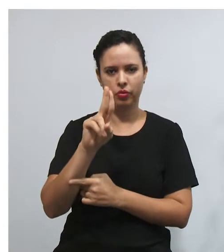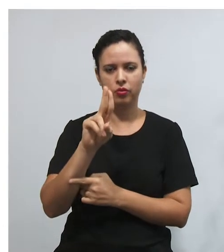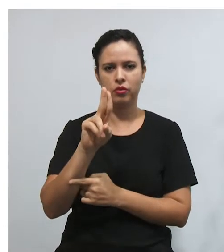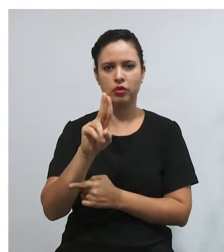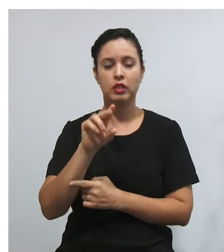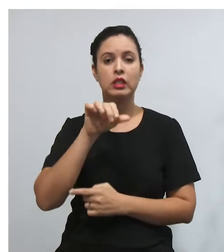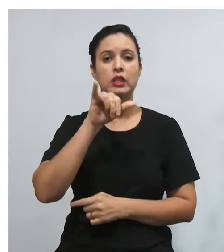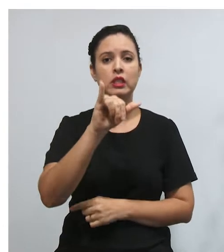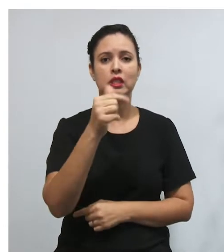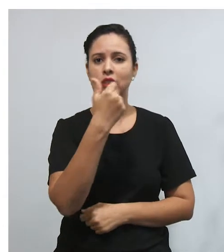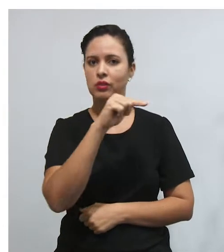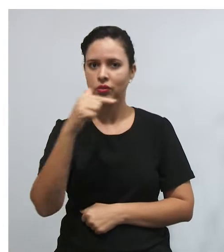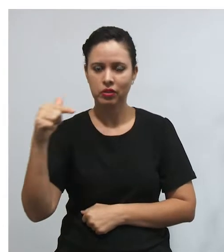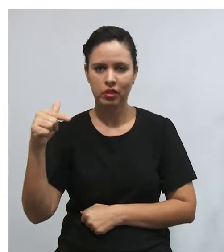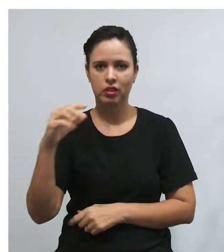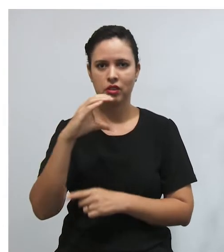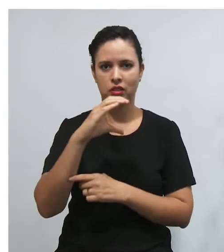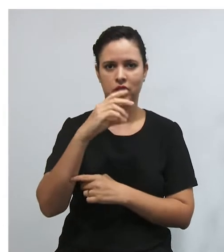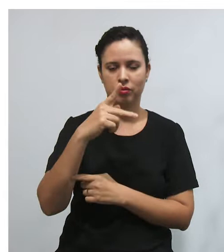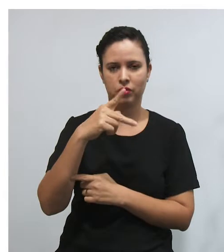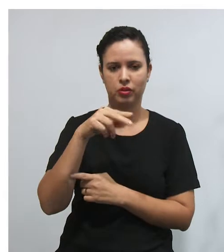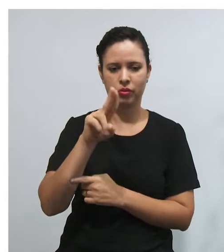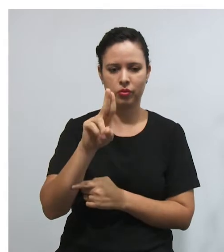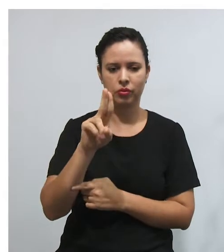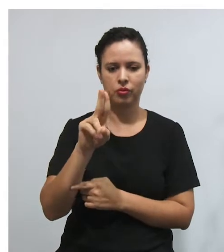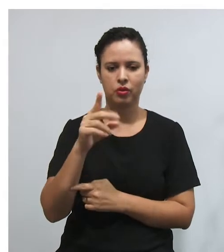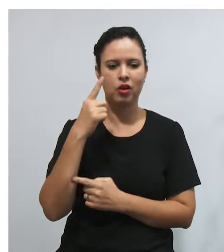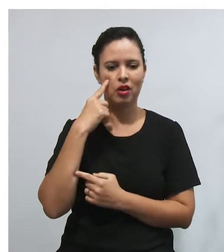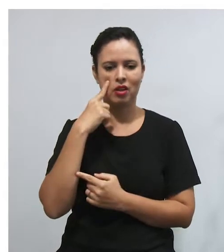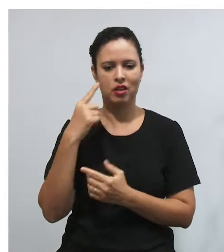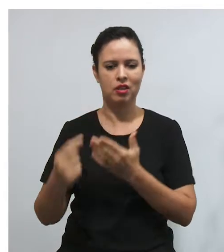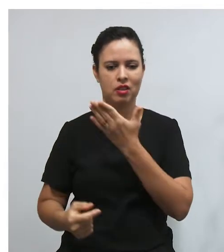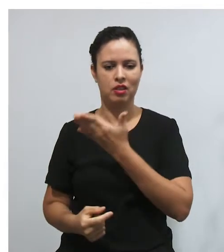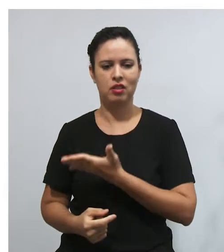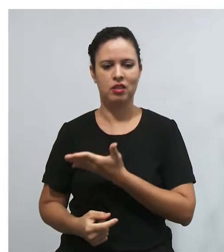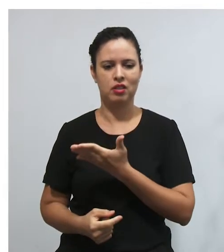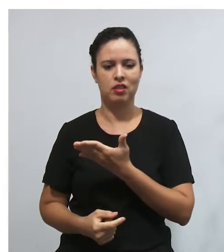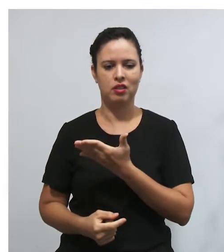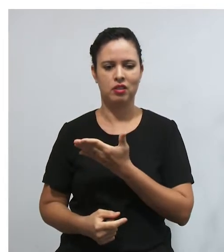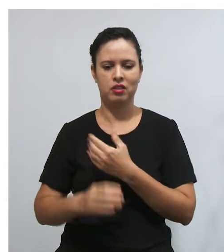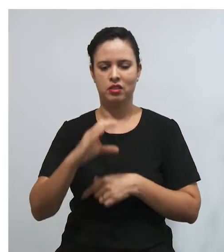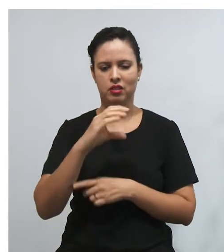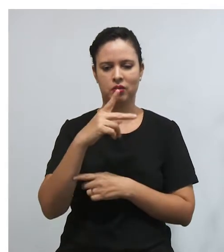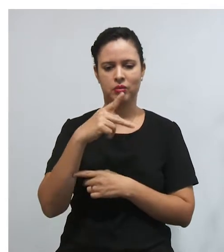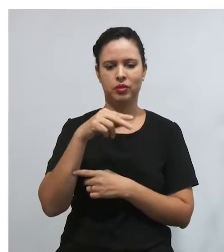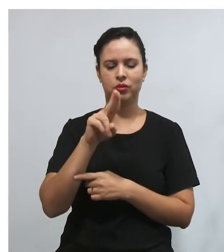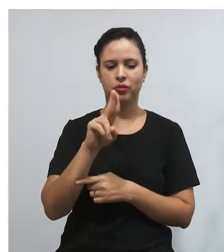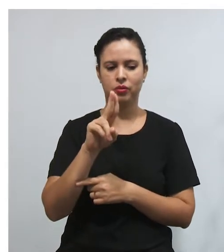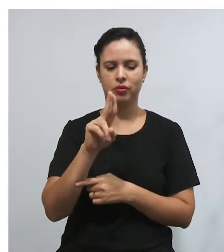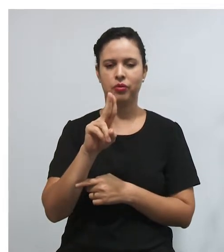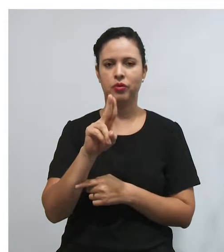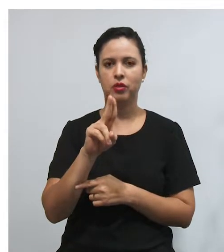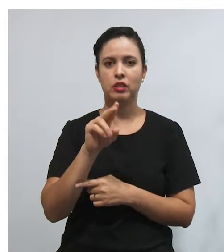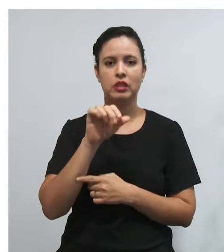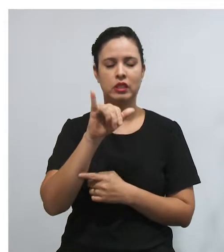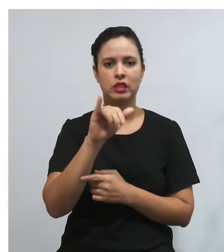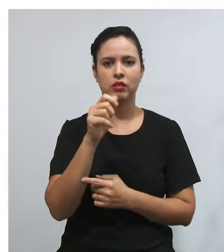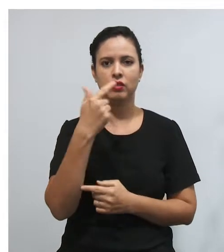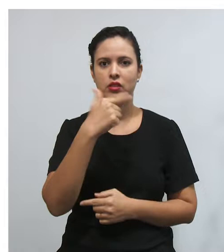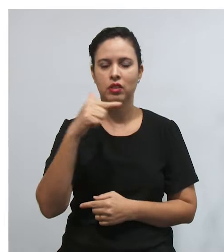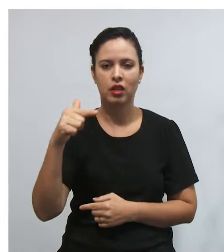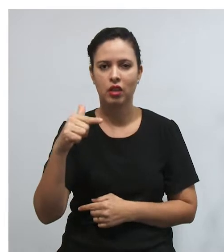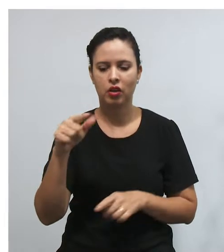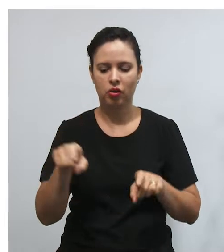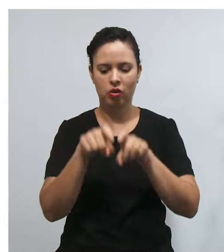de processamento, olha só, está aqui a definição, ó, unidade central de processamento, que é o CPU, o computador não irá